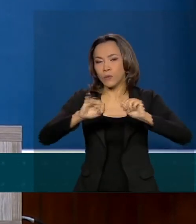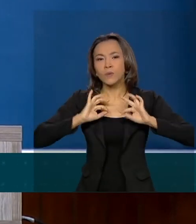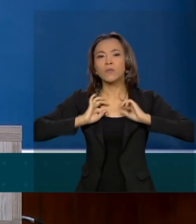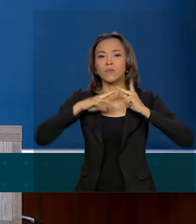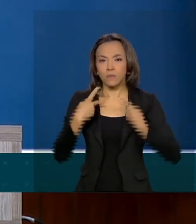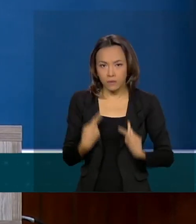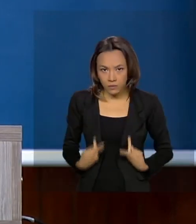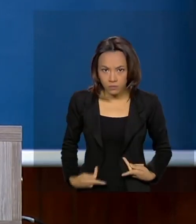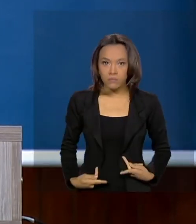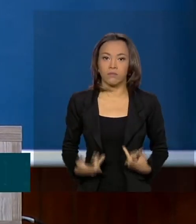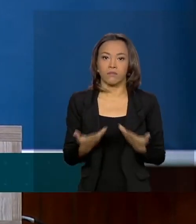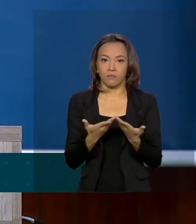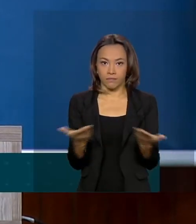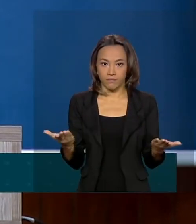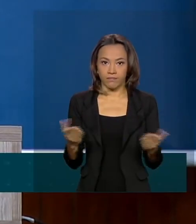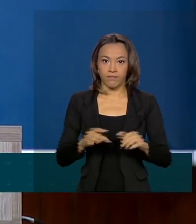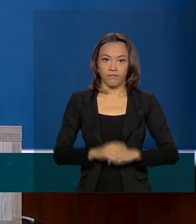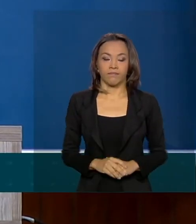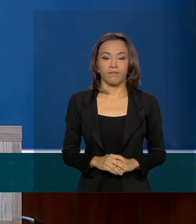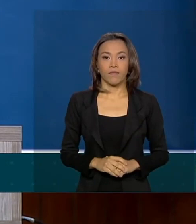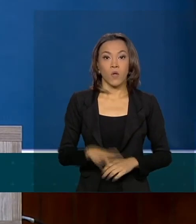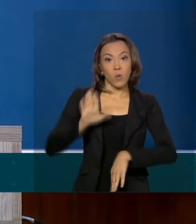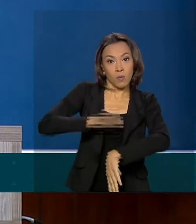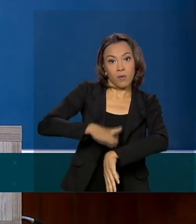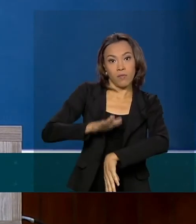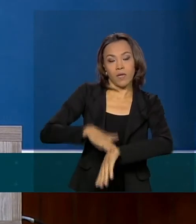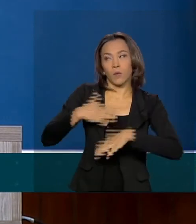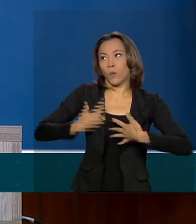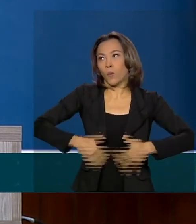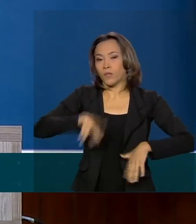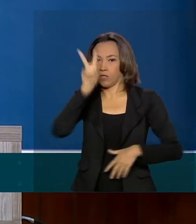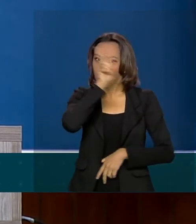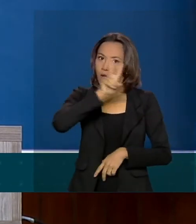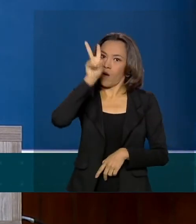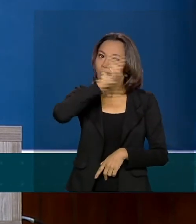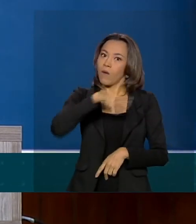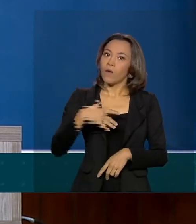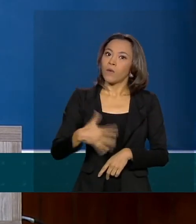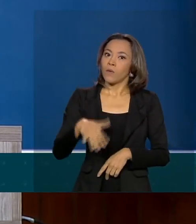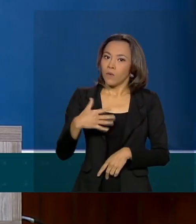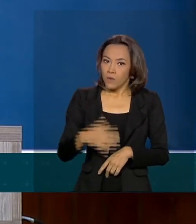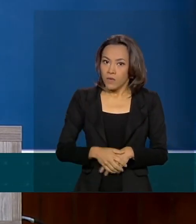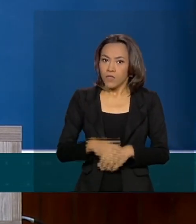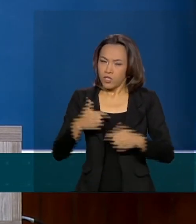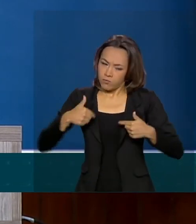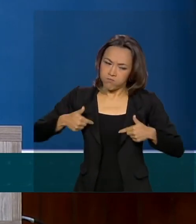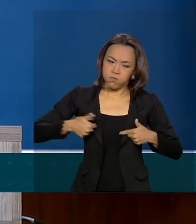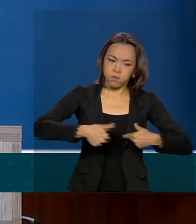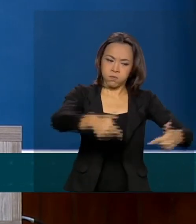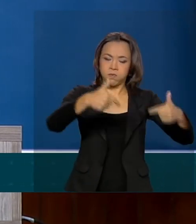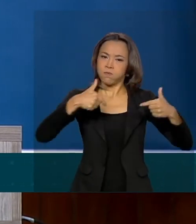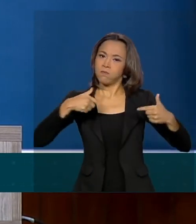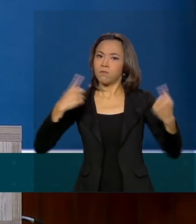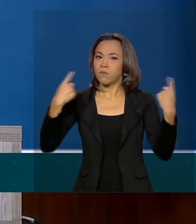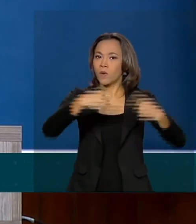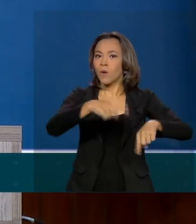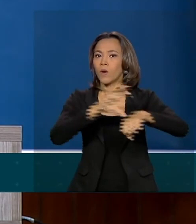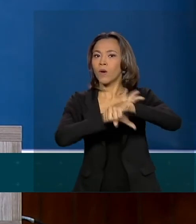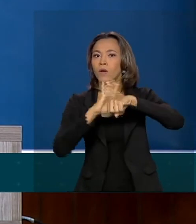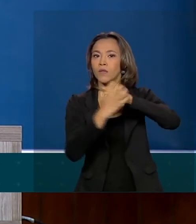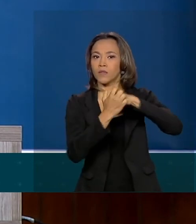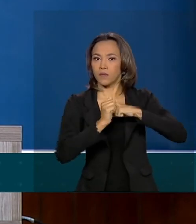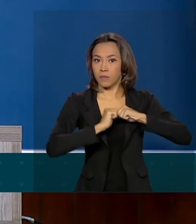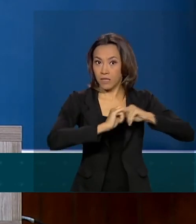e de saúde pública. Um momento histórico de enfrentamento real à pandemia, capaz de